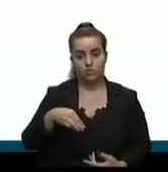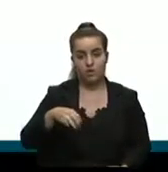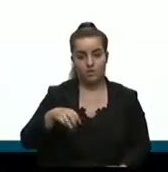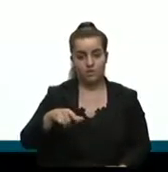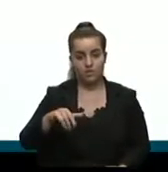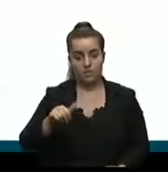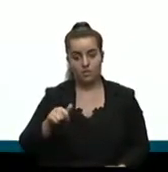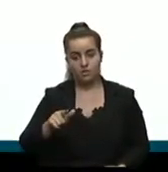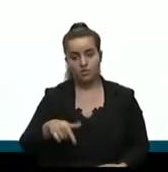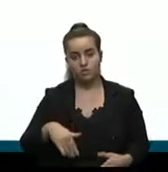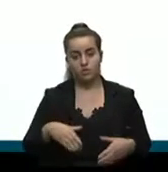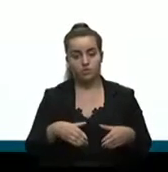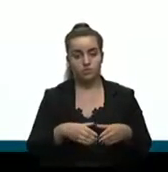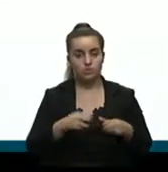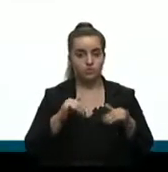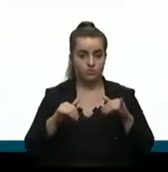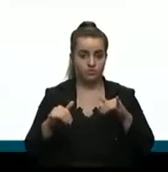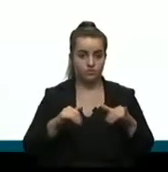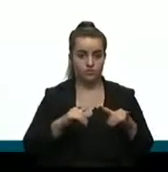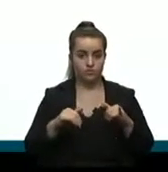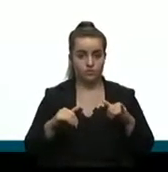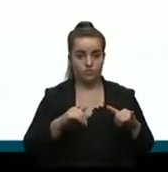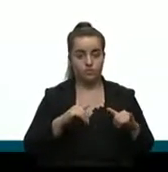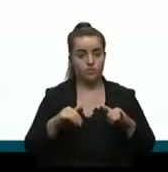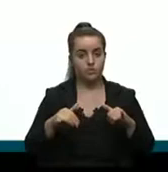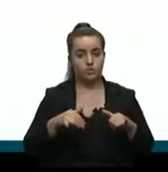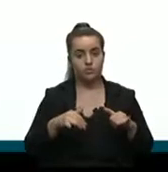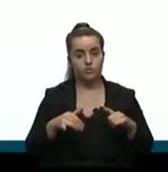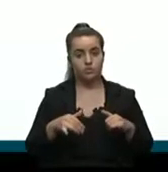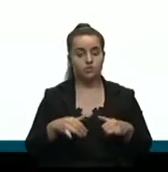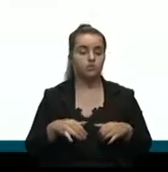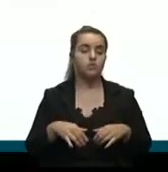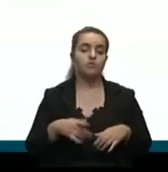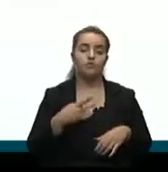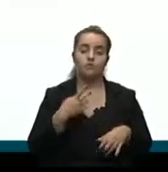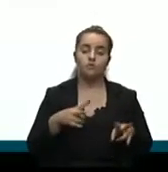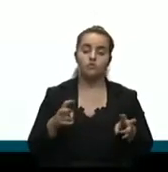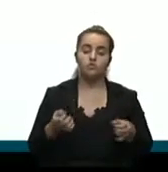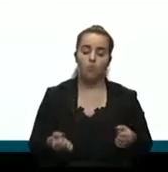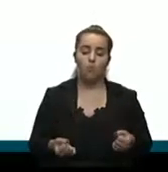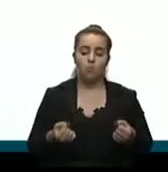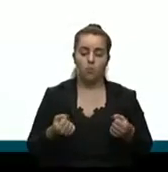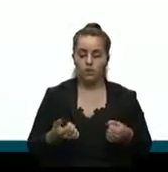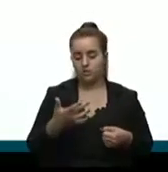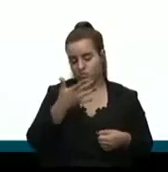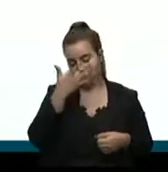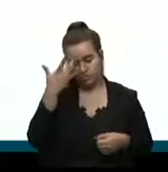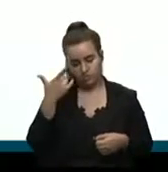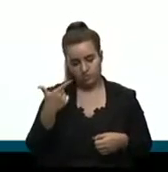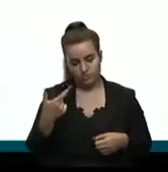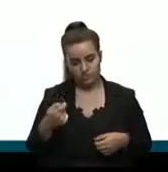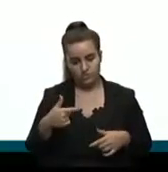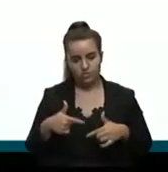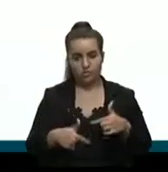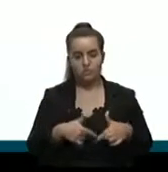do conjunto de dados referentes ao peso dos 20 funcionários é igual a